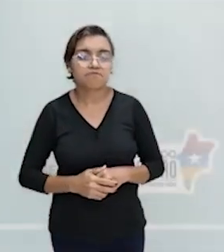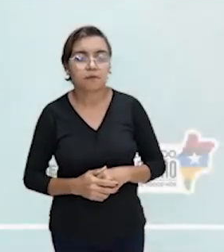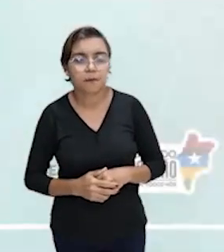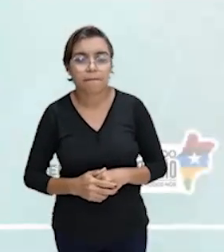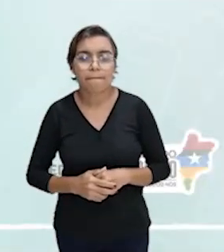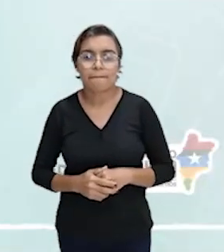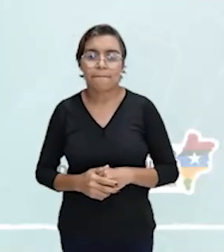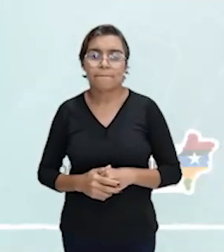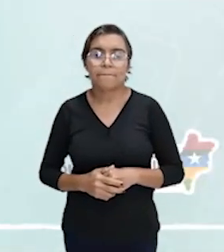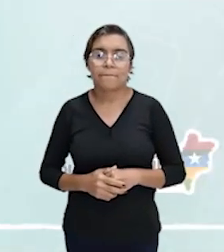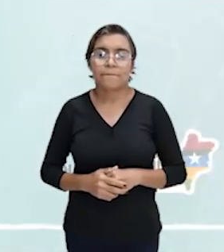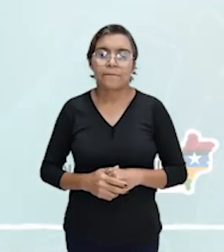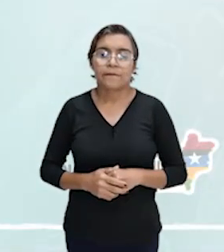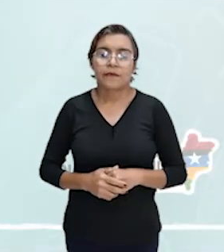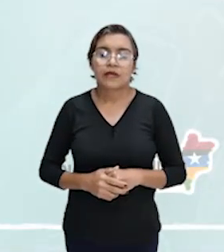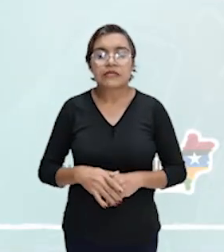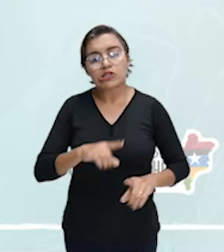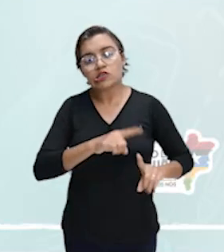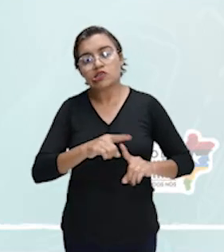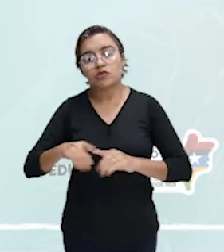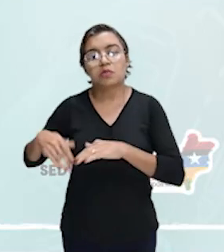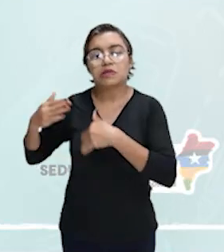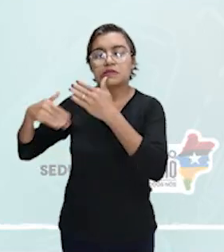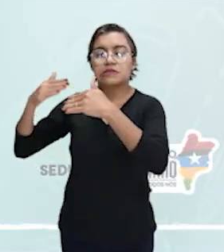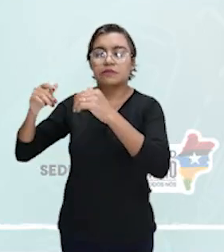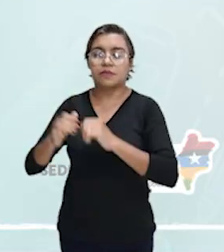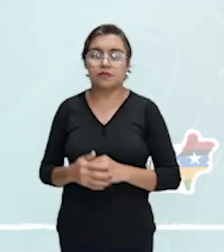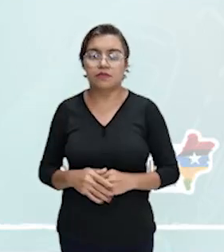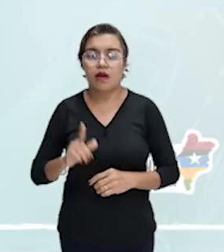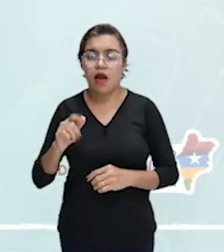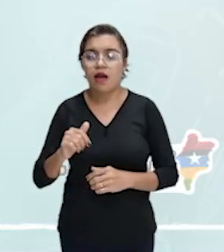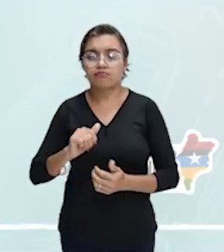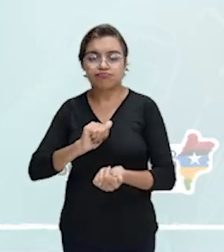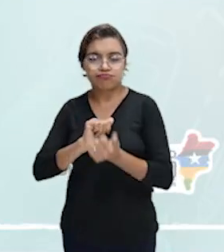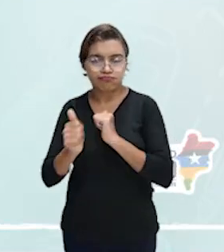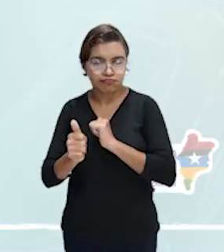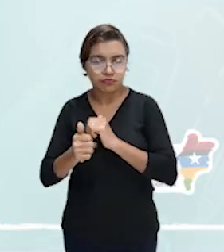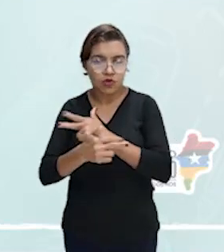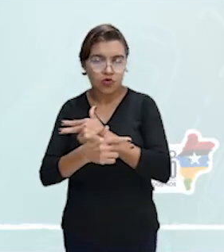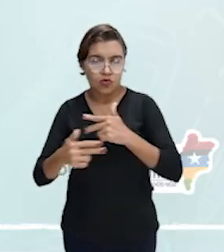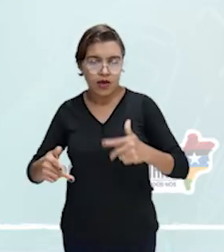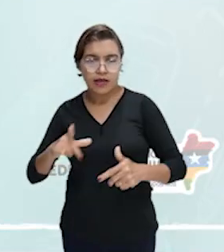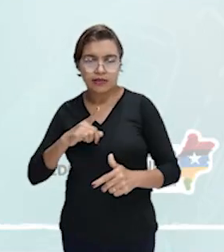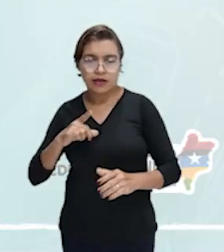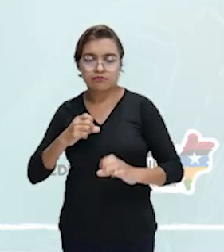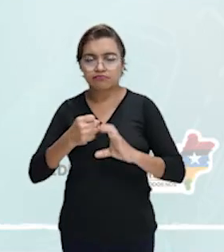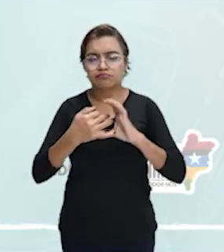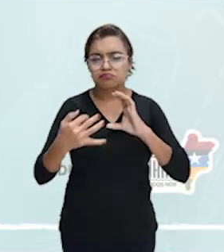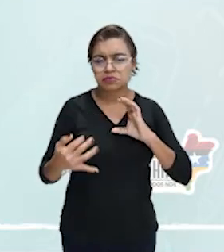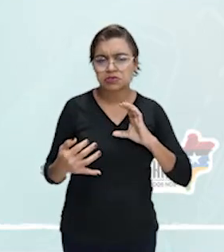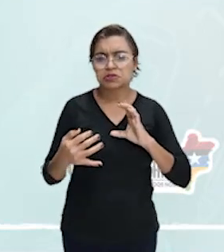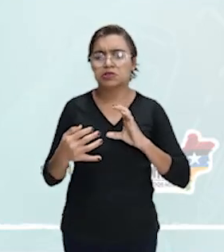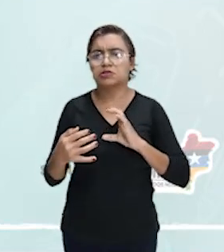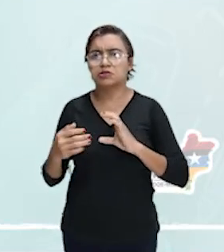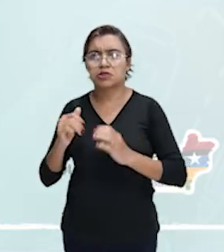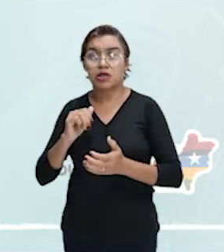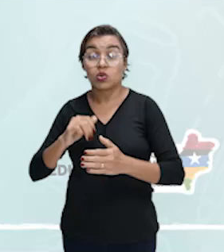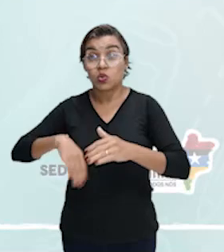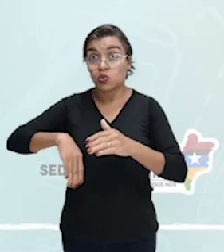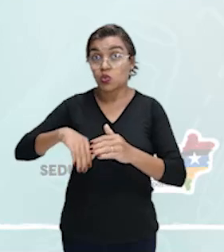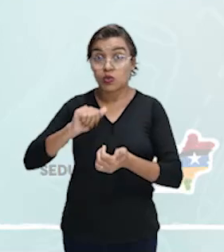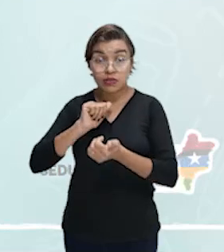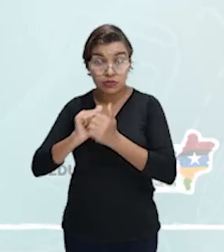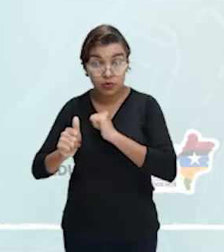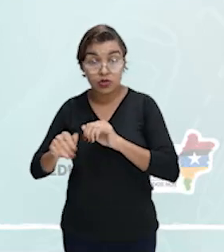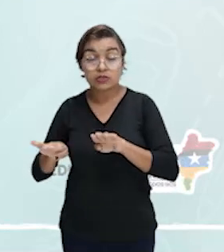Componentes do desempenho. Os componentes do desempenho esportivo envolvem todos os aspectos do esporte e do atleta.